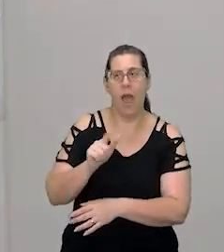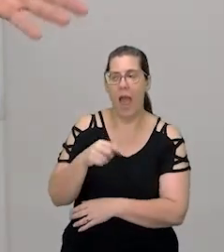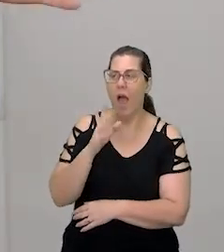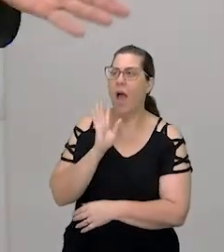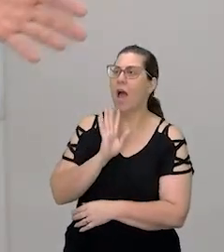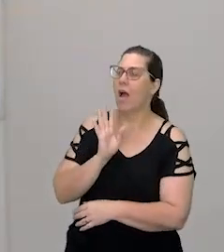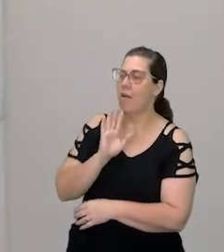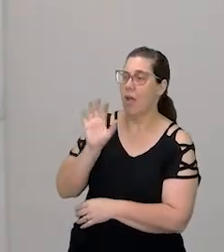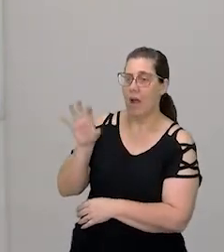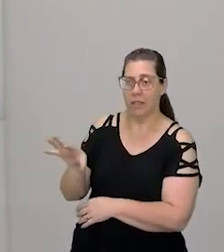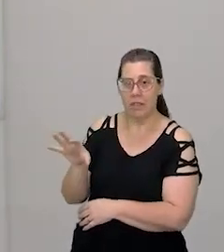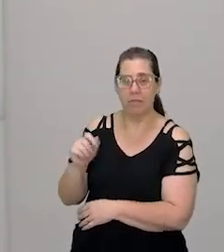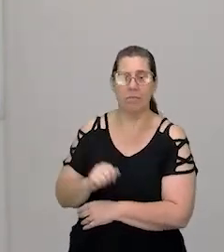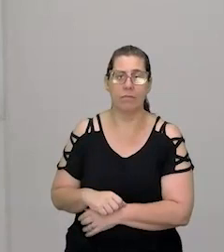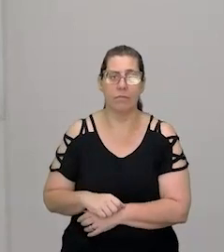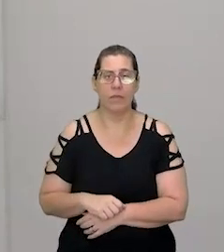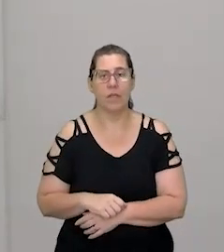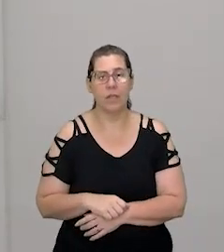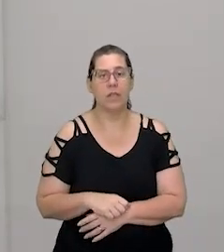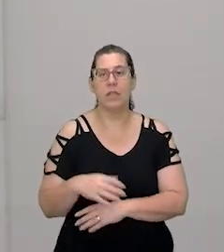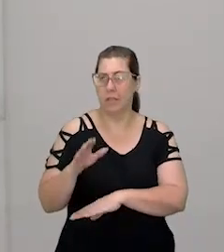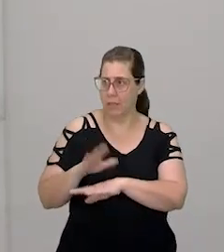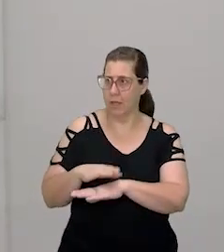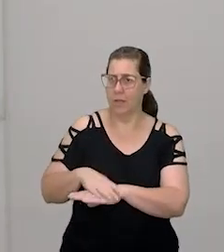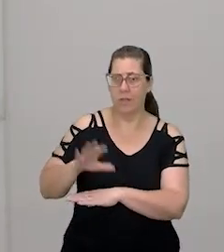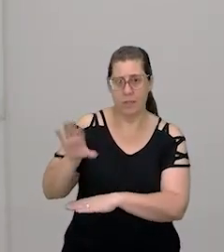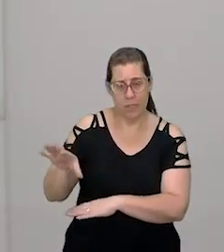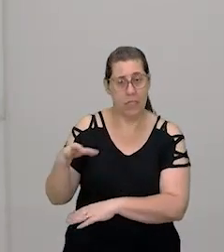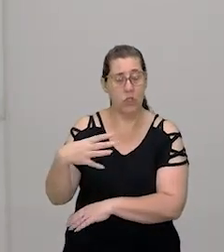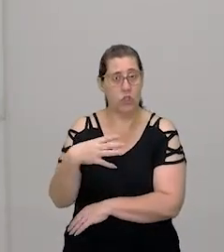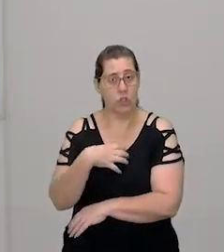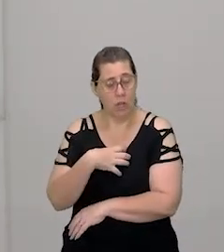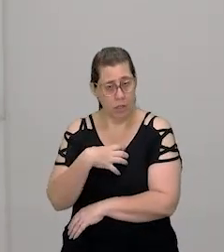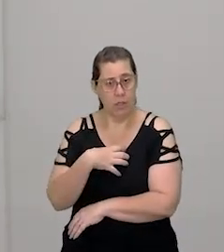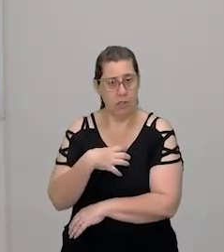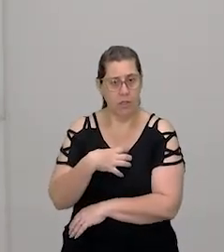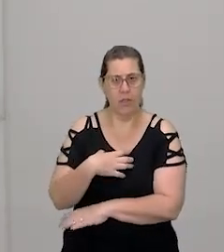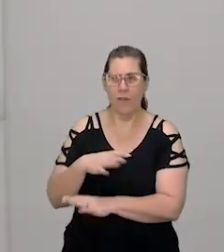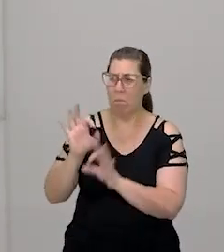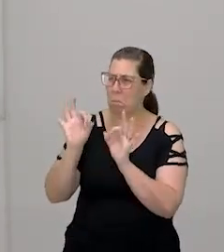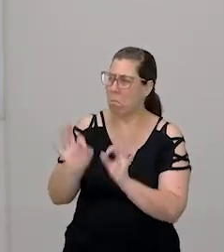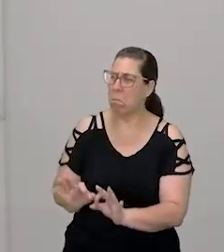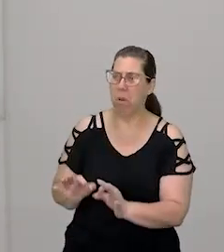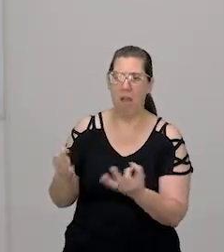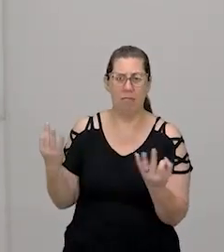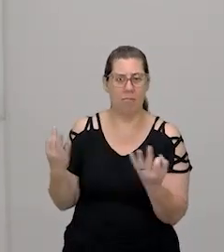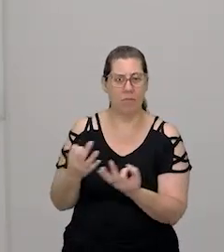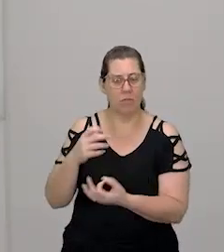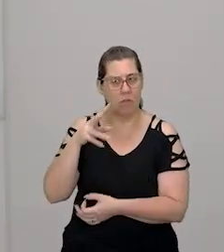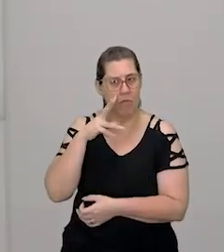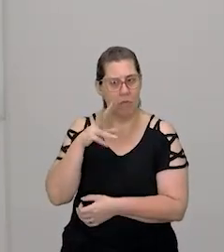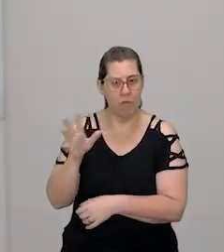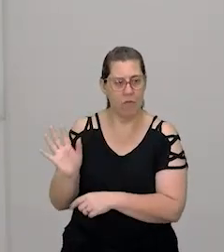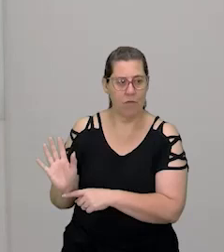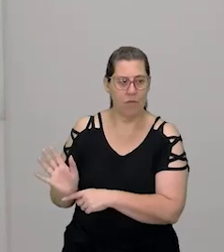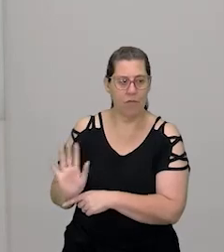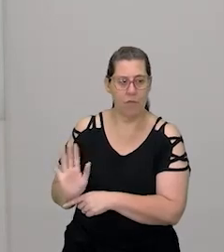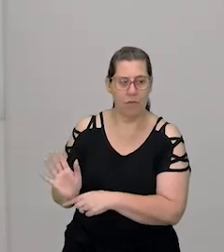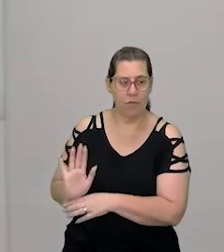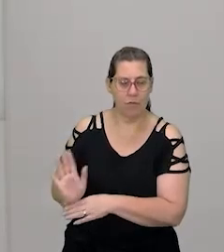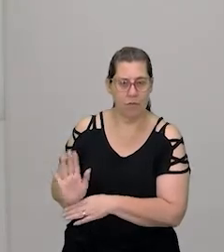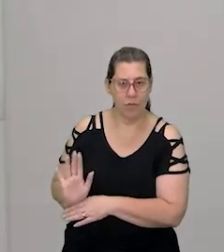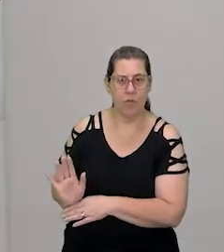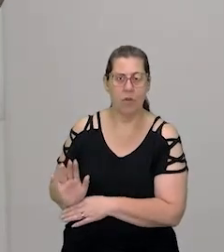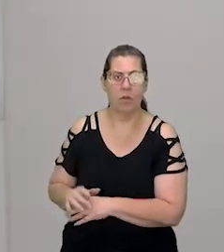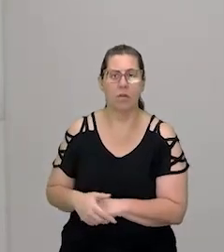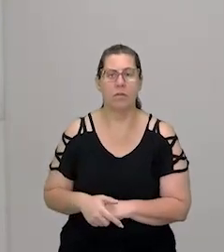ficar legal nessa cena. E ele pega e faz aqueles movimentos e fica super legal, né? Você vai assistir um filme,